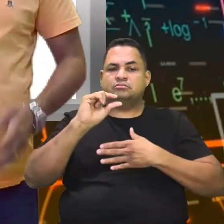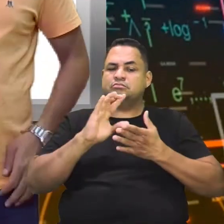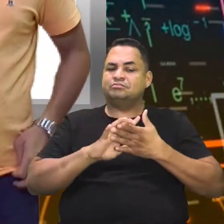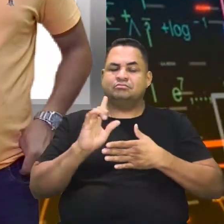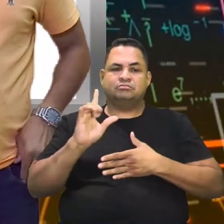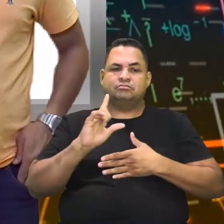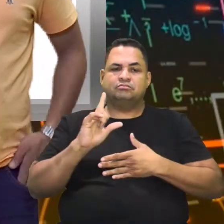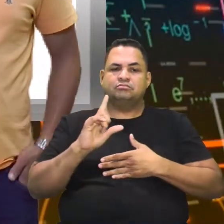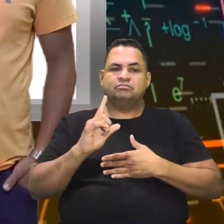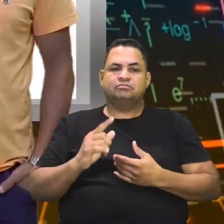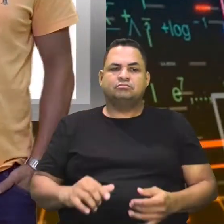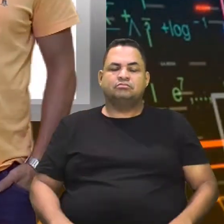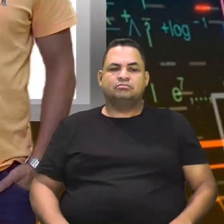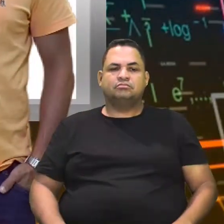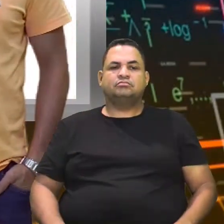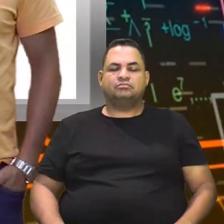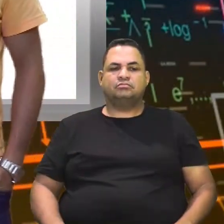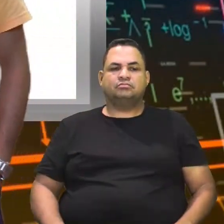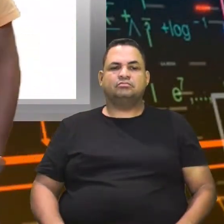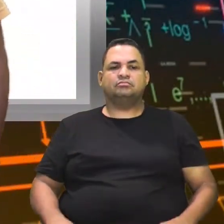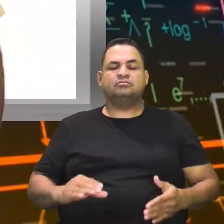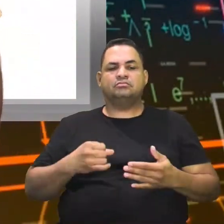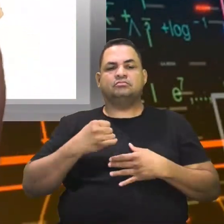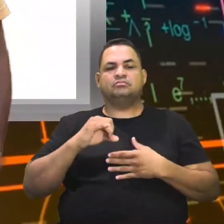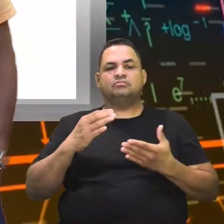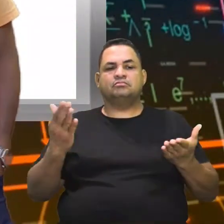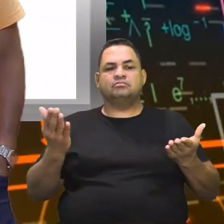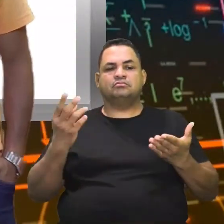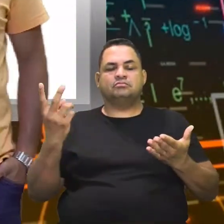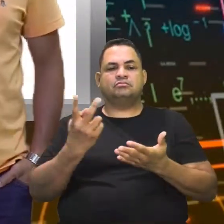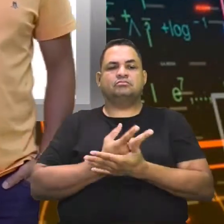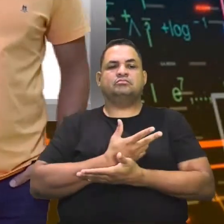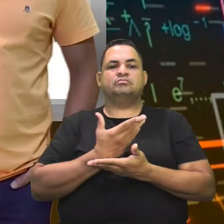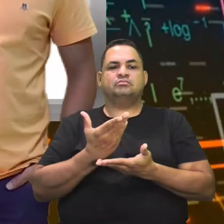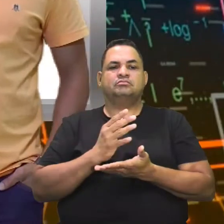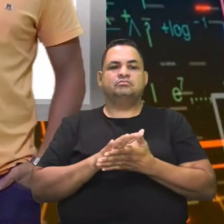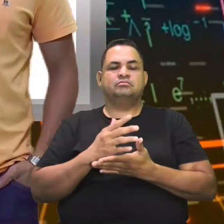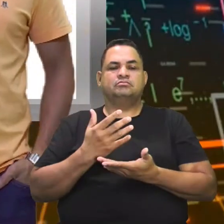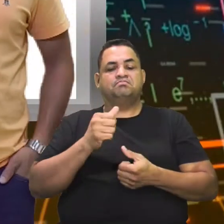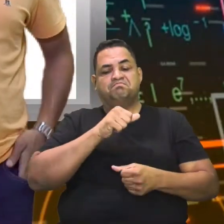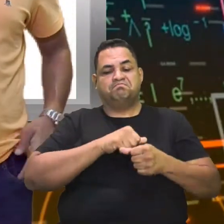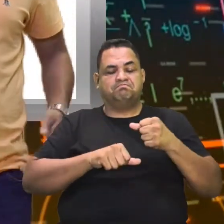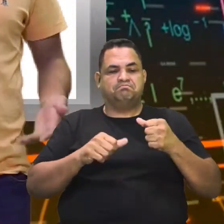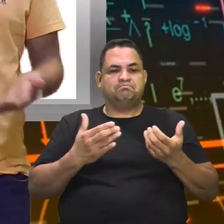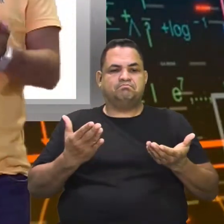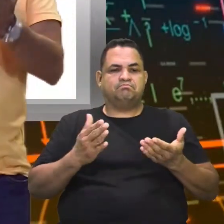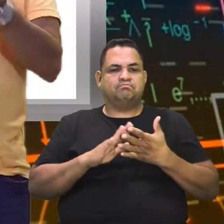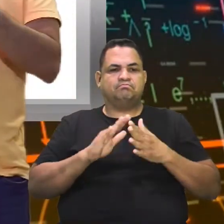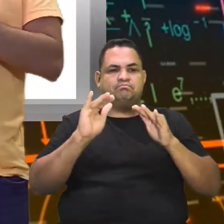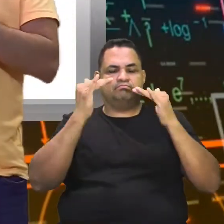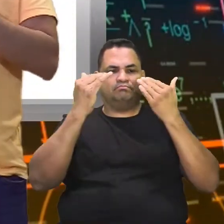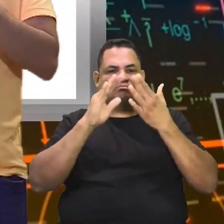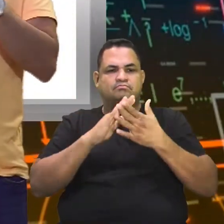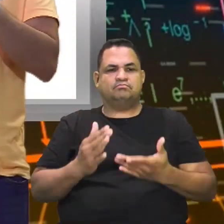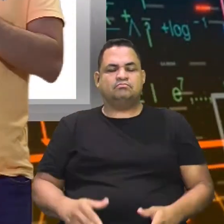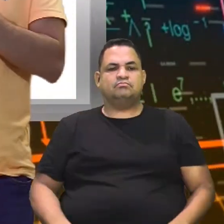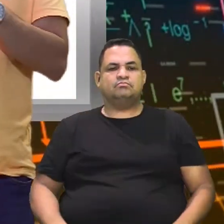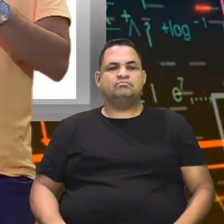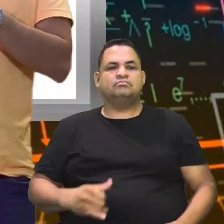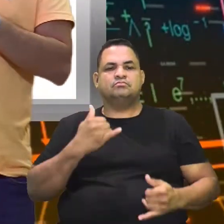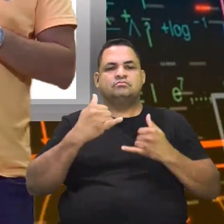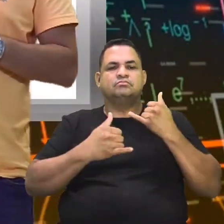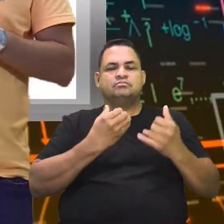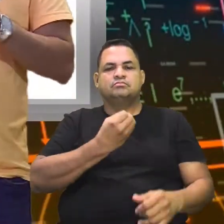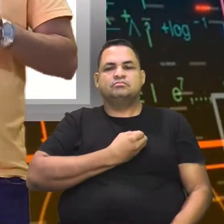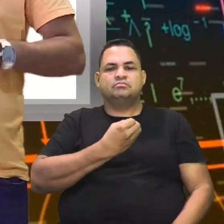já não está diminuindo do igual, inicial, e sim do que aumentou, ou vice-versa, né? Beleza. Então, fica esperto, fica ligado. Vamos